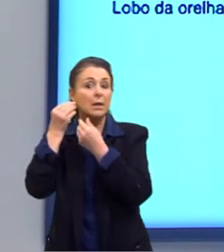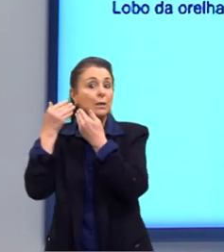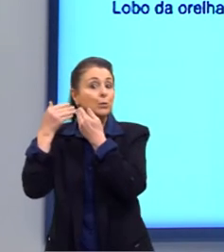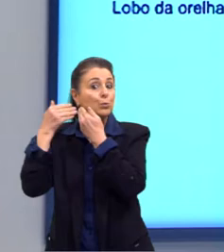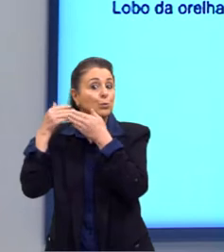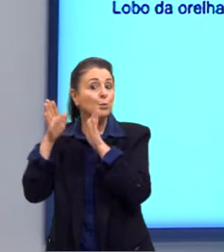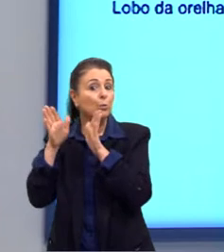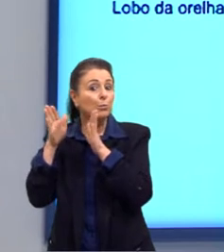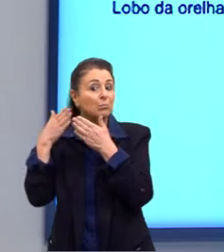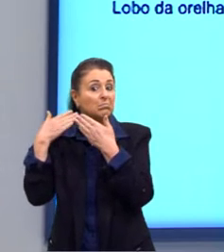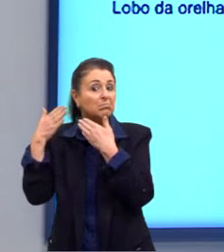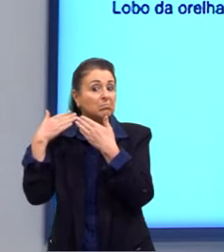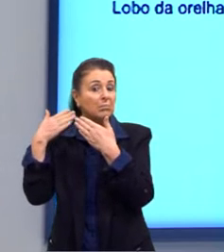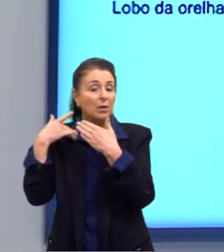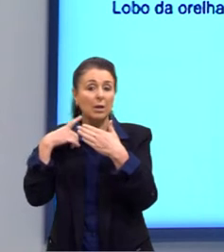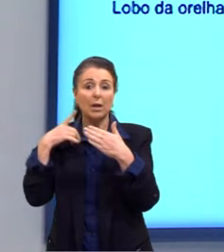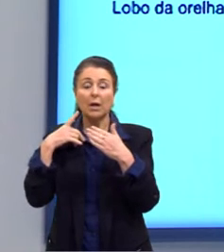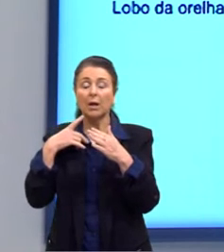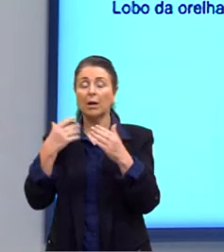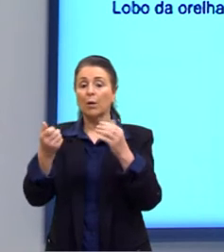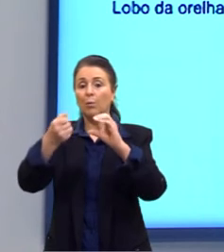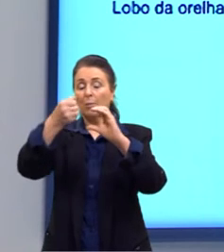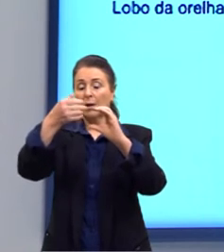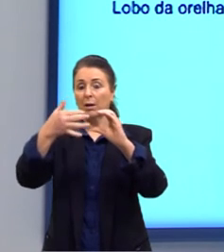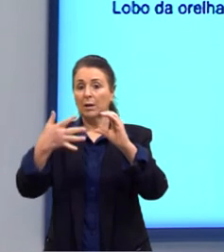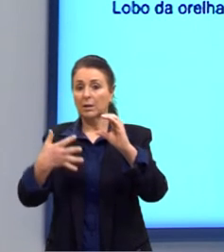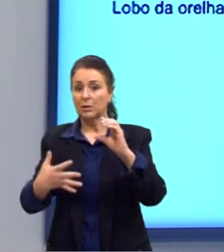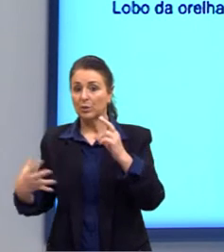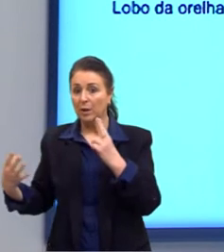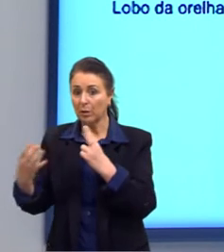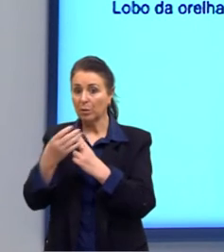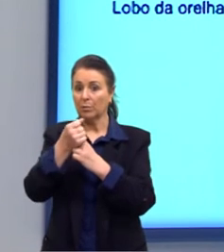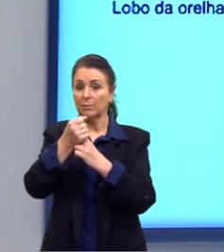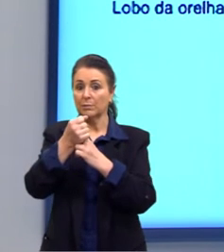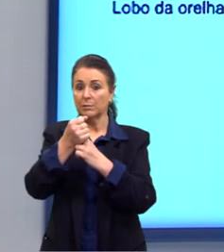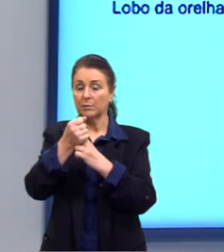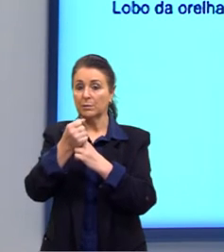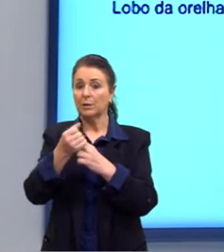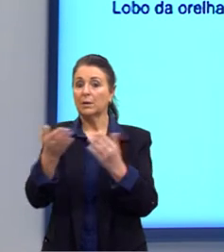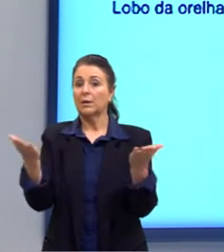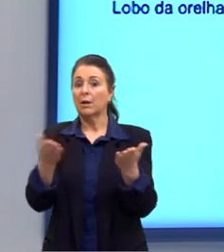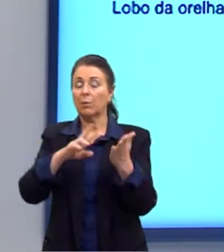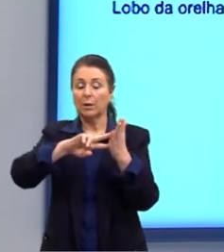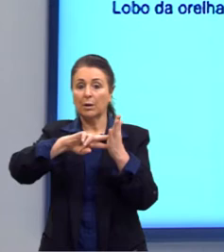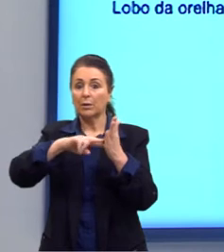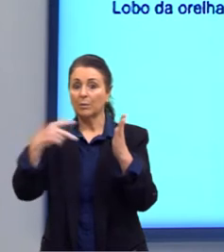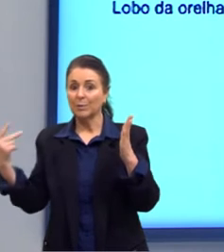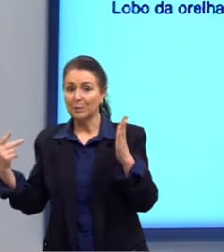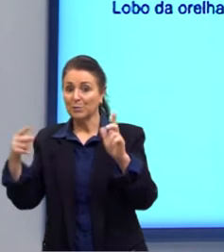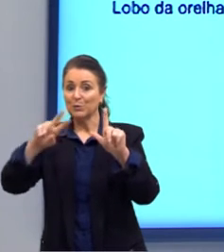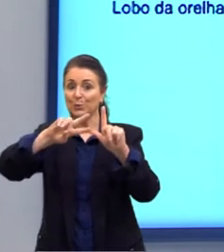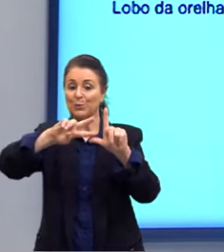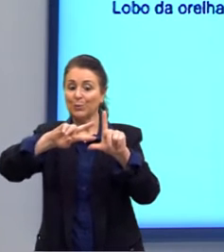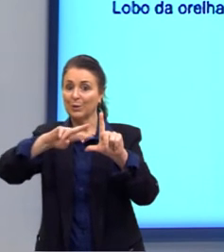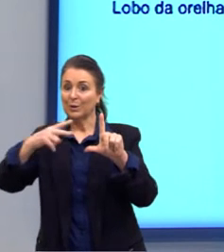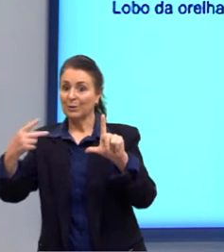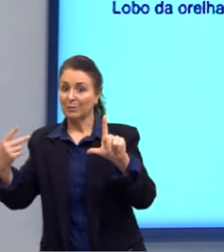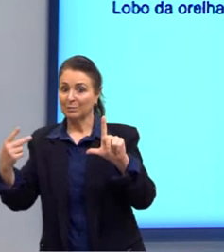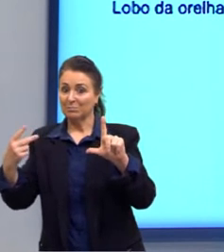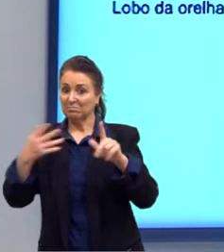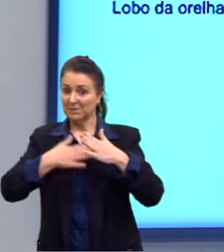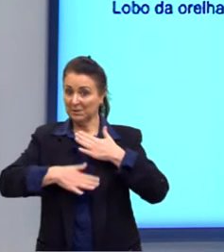é uma característica dominante tão interpretamos o nosso heredograma